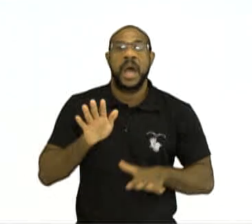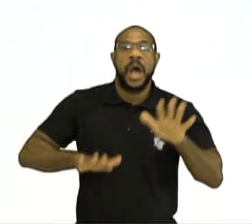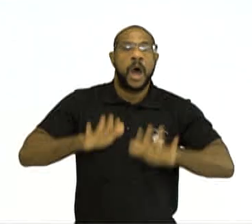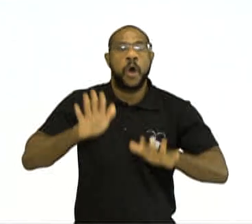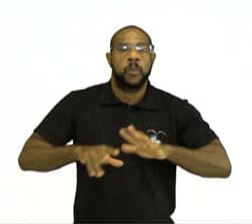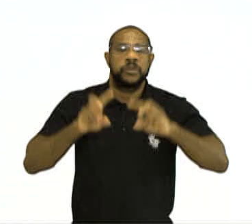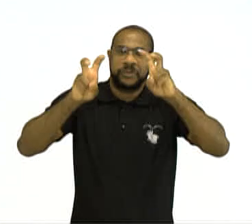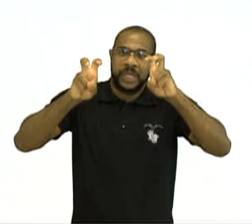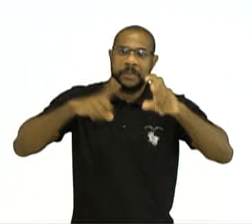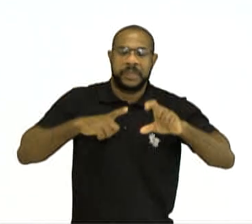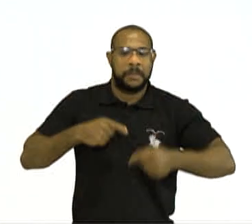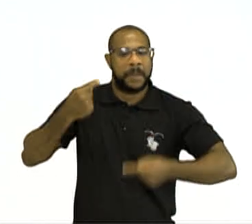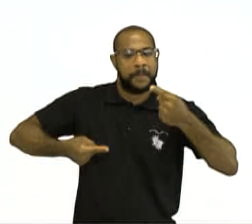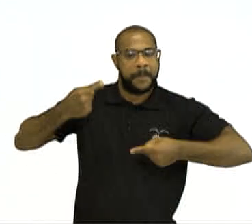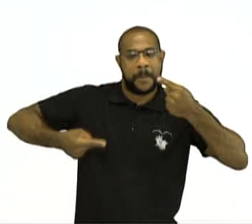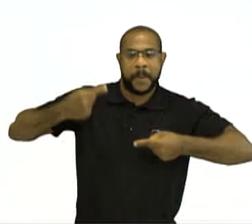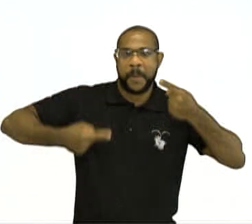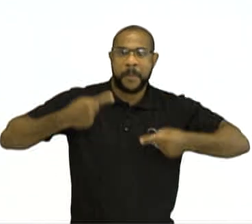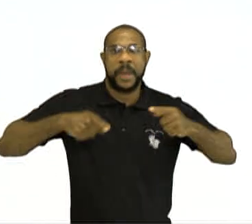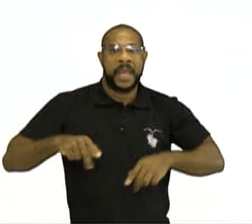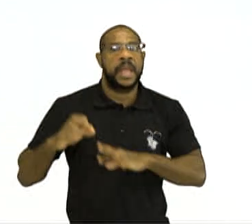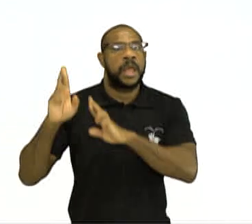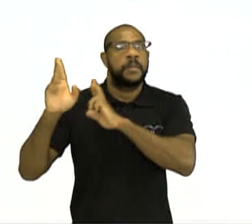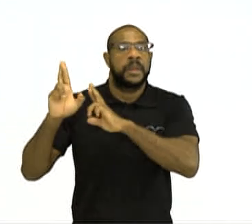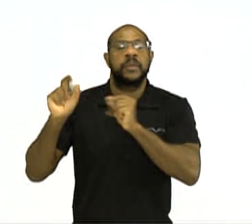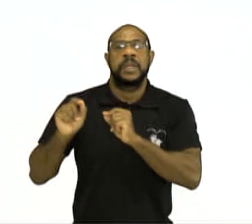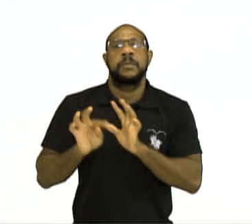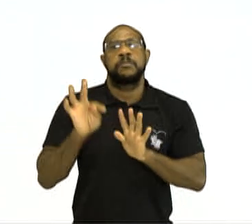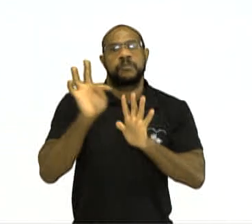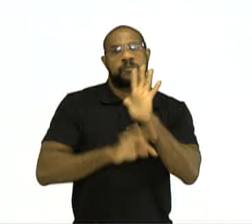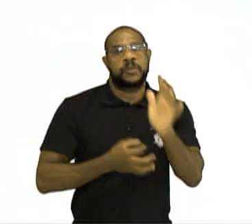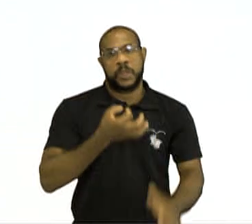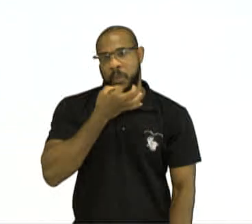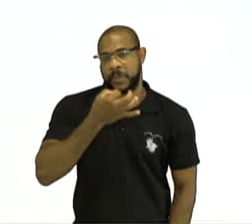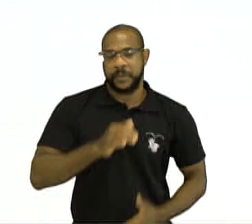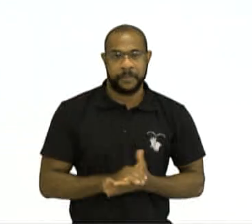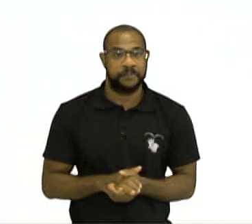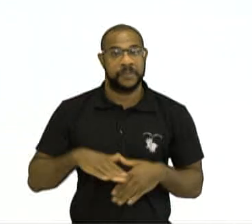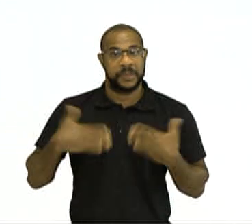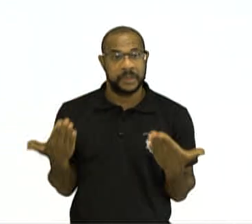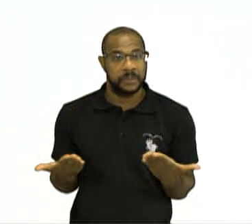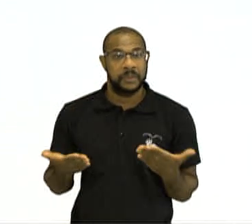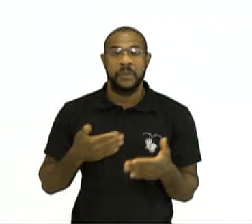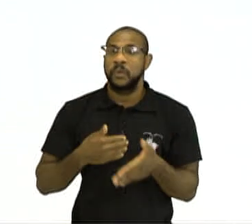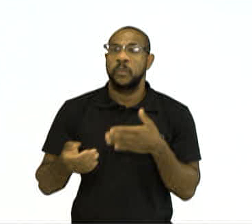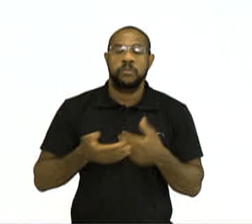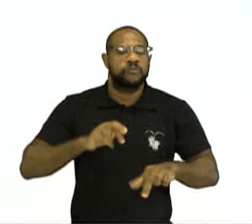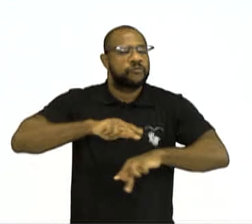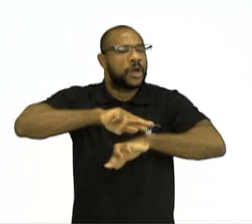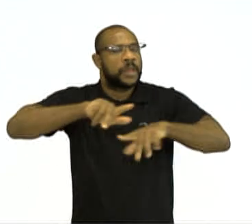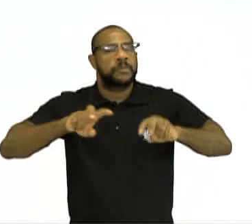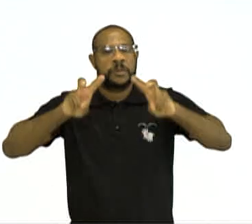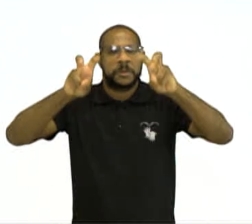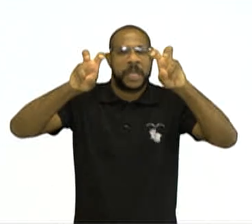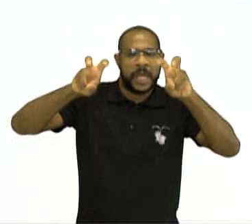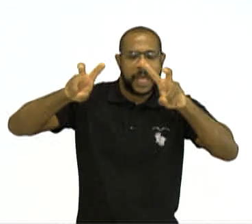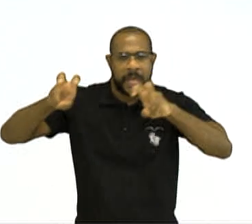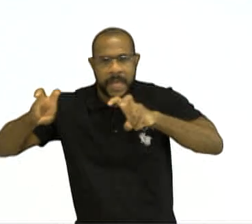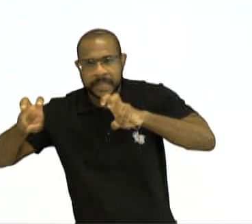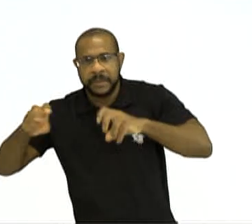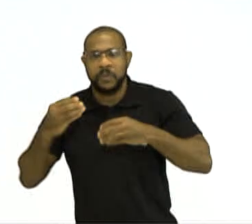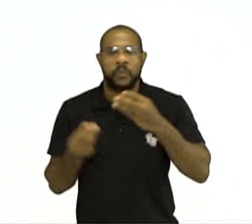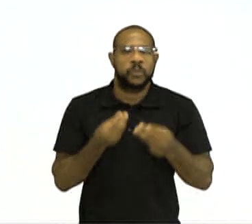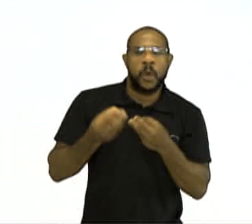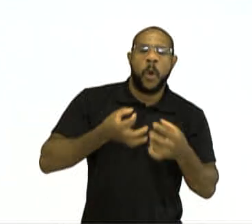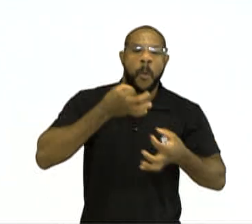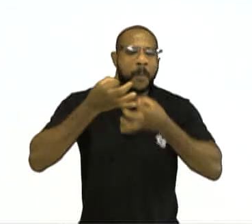as responsáveis pela existência do artigo de opinião, pois para os diferentes assuntos há diferentes pontos de